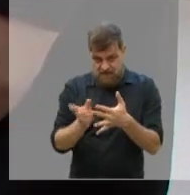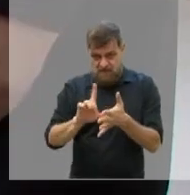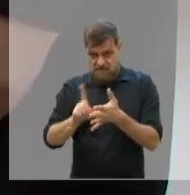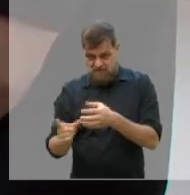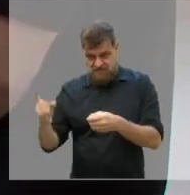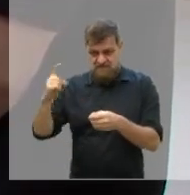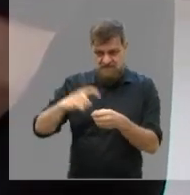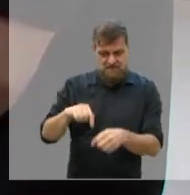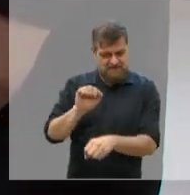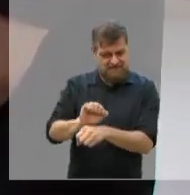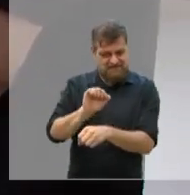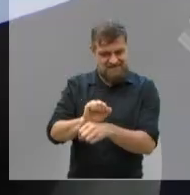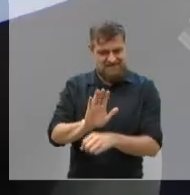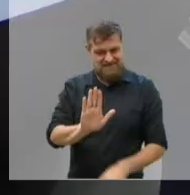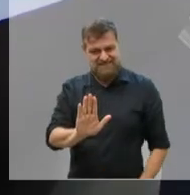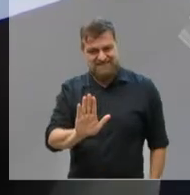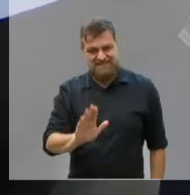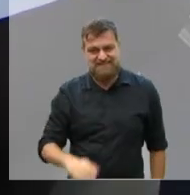Não sai daí.